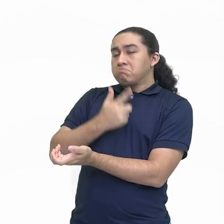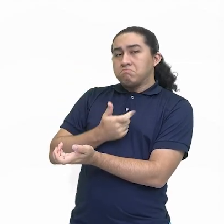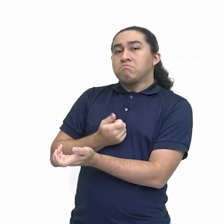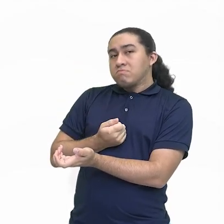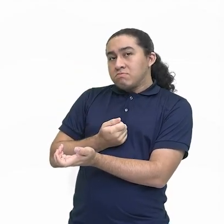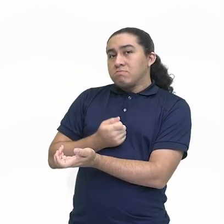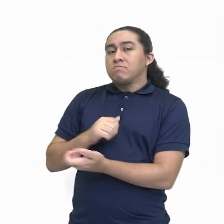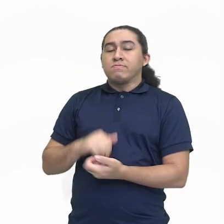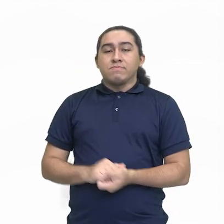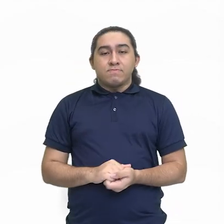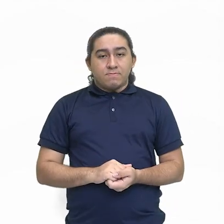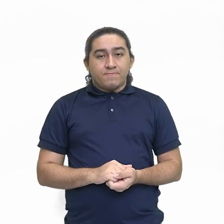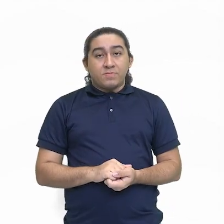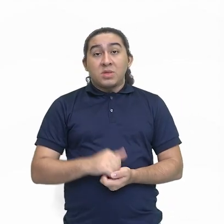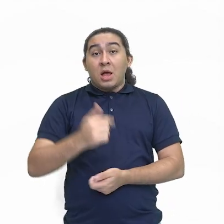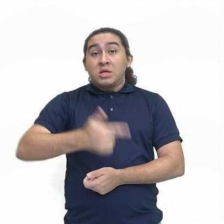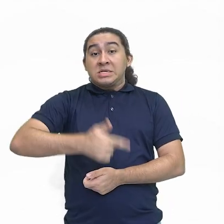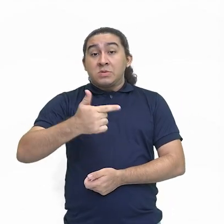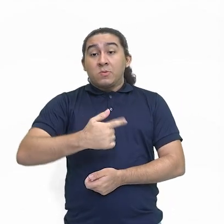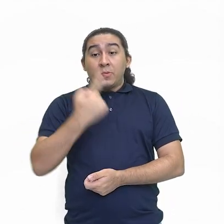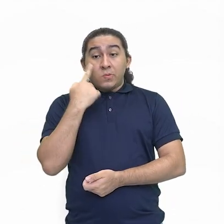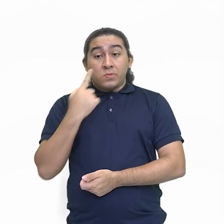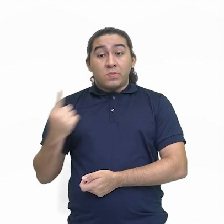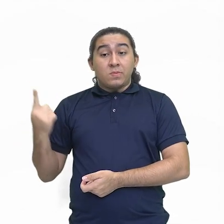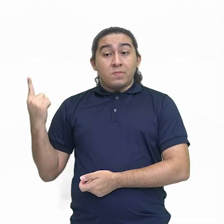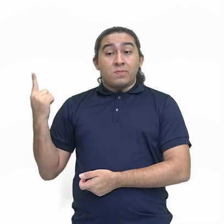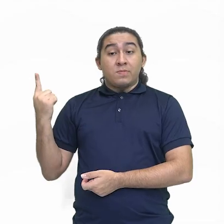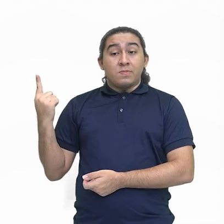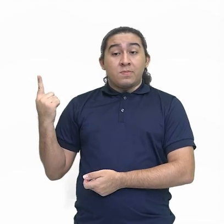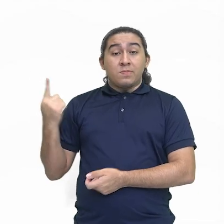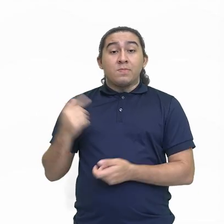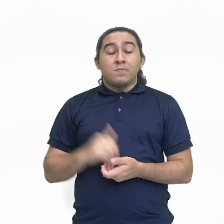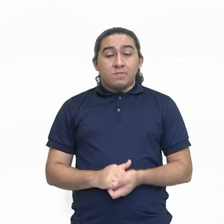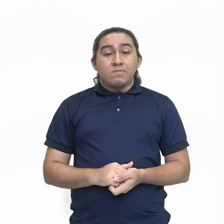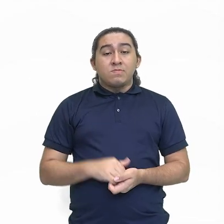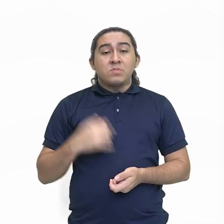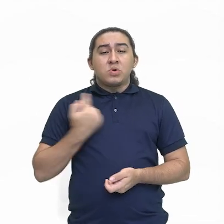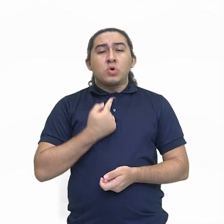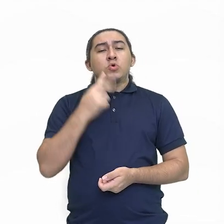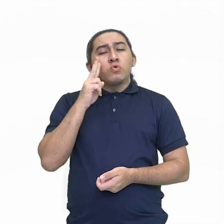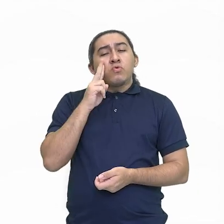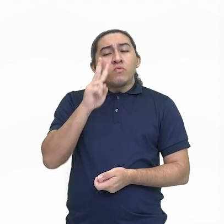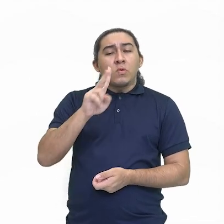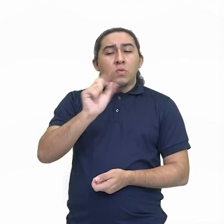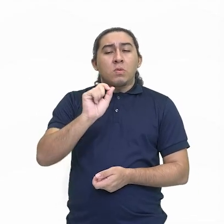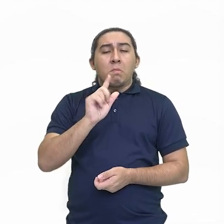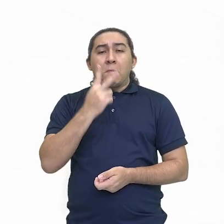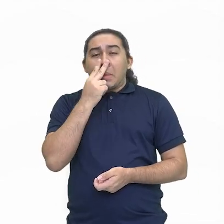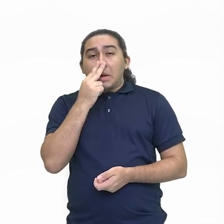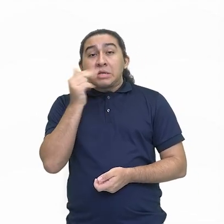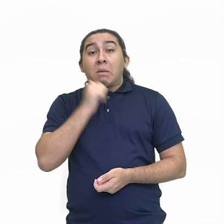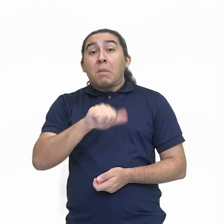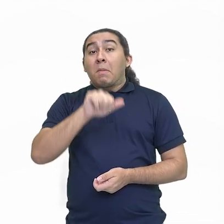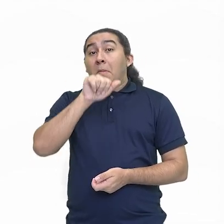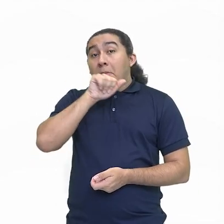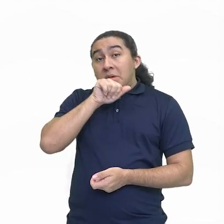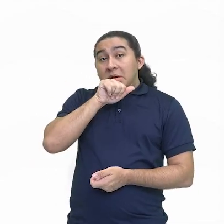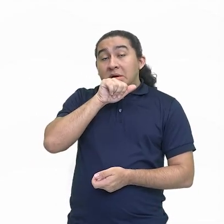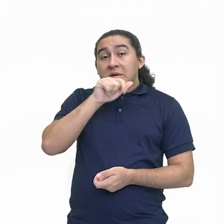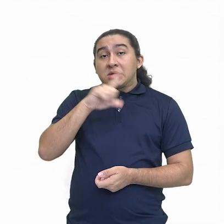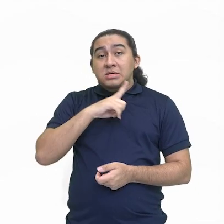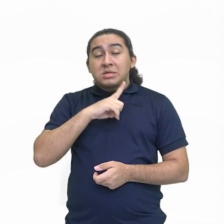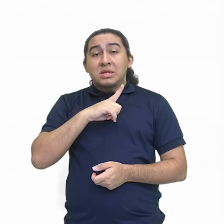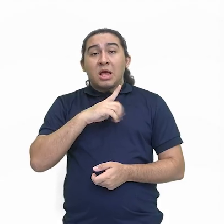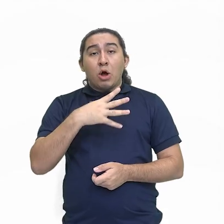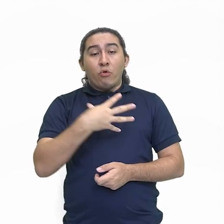bonito. No segundo, né, a gente deduz aqui que é a mãe, chega perto do